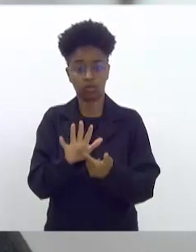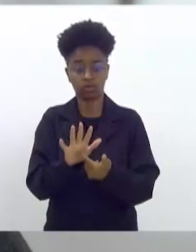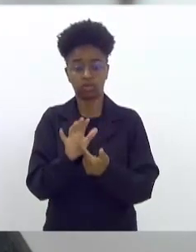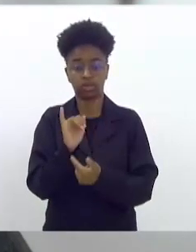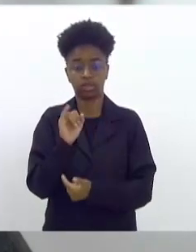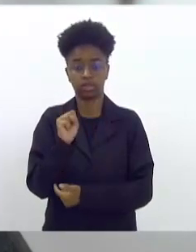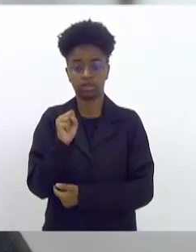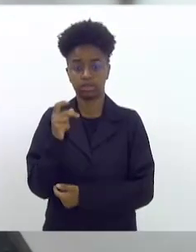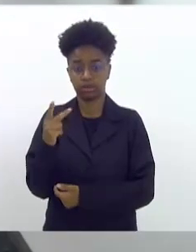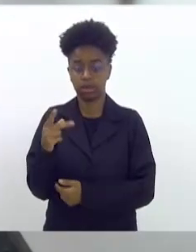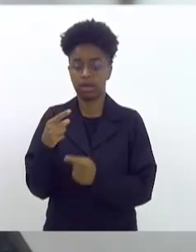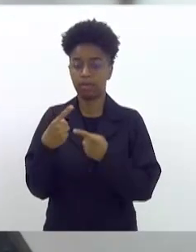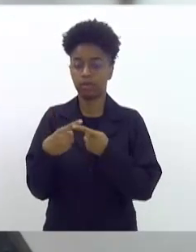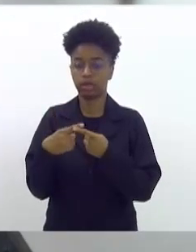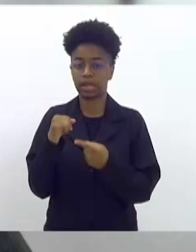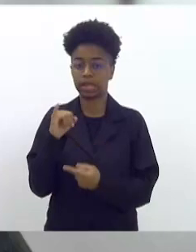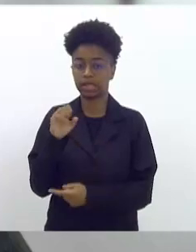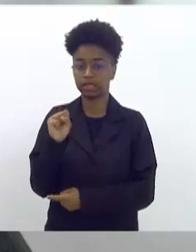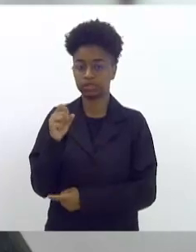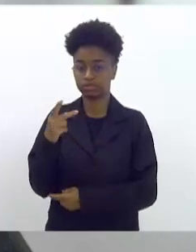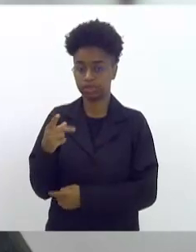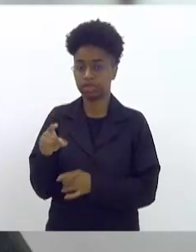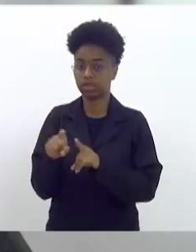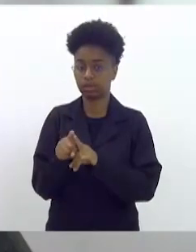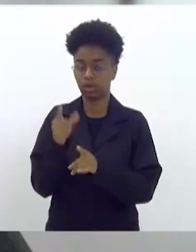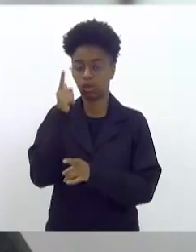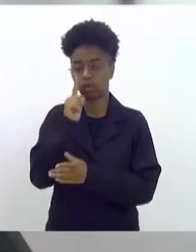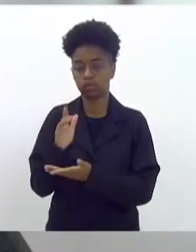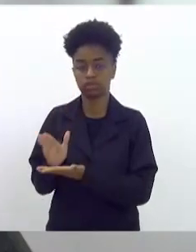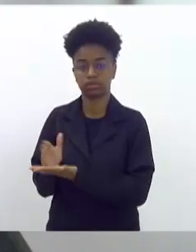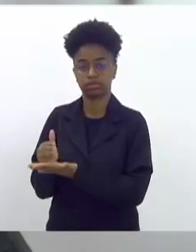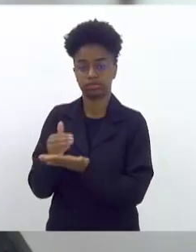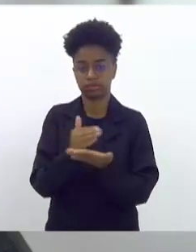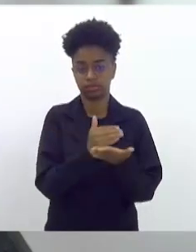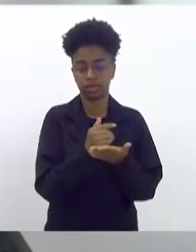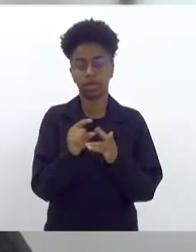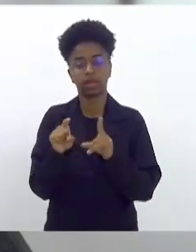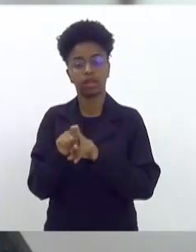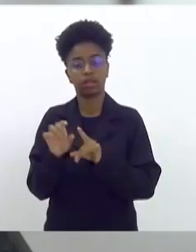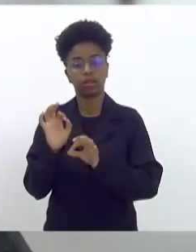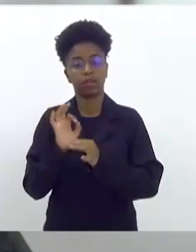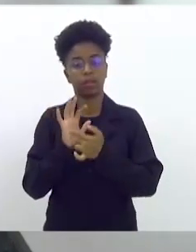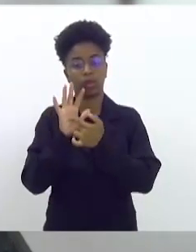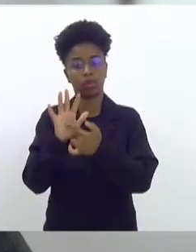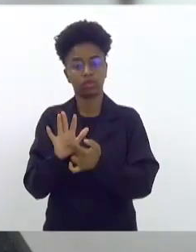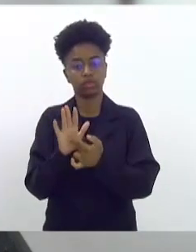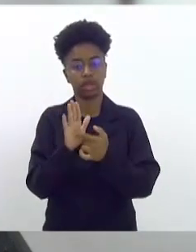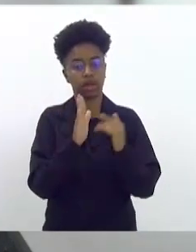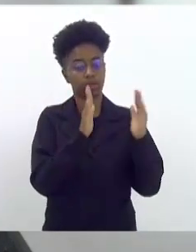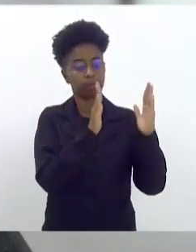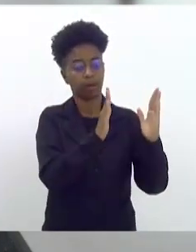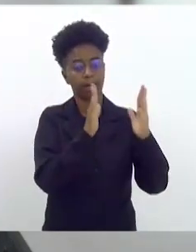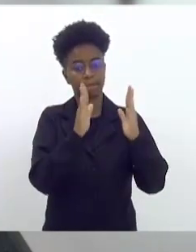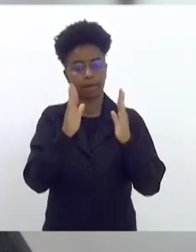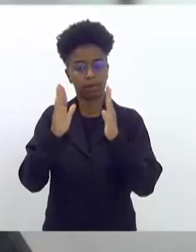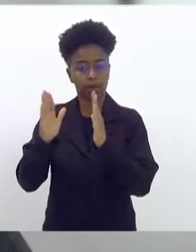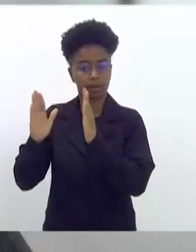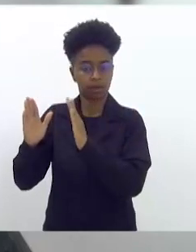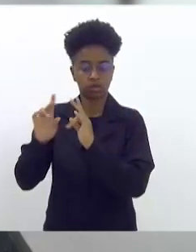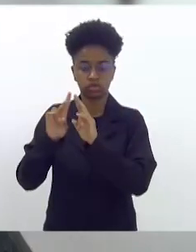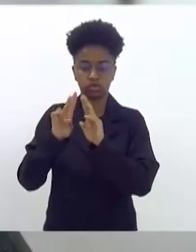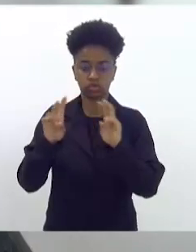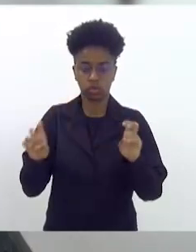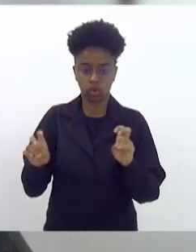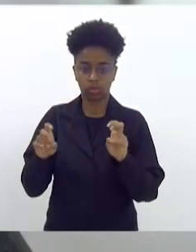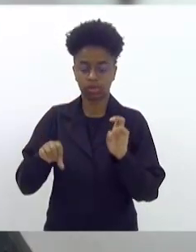ISP, porque o próprio ISP também vai poder catalogar e construir séries históricas sobre esse